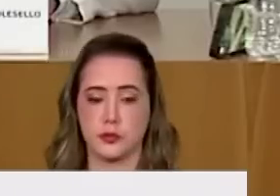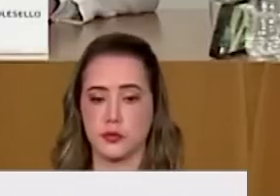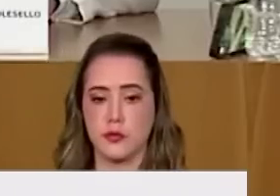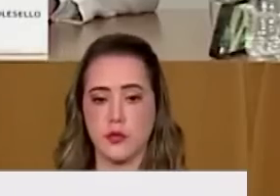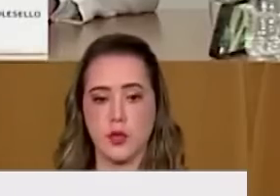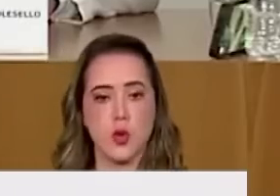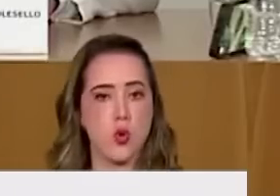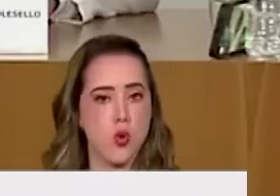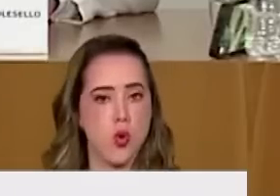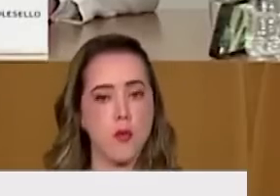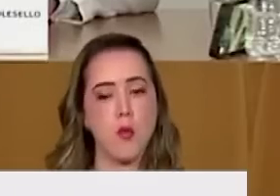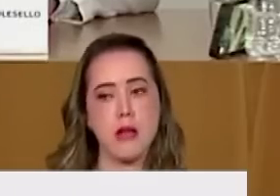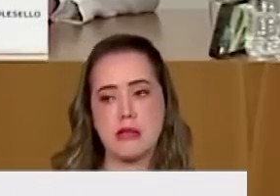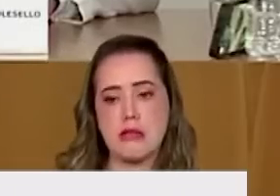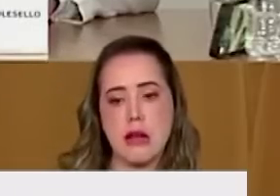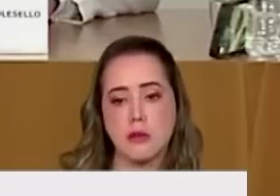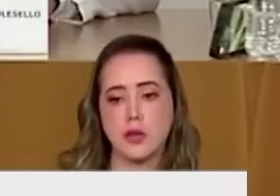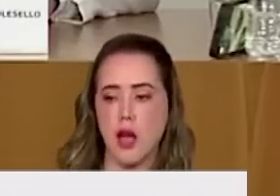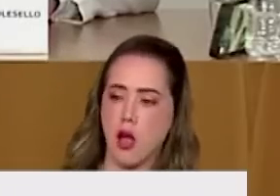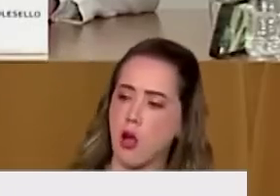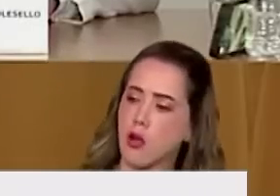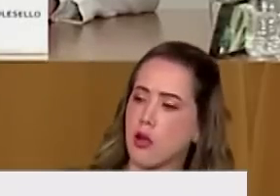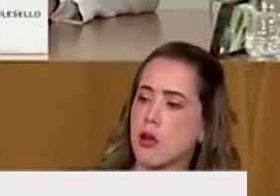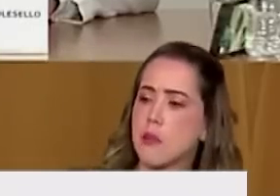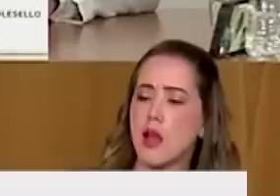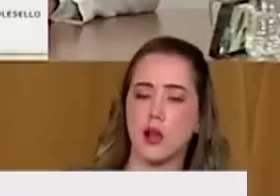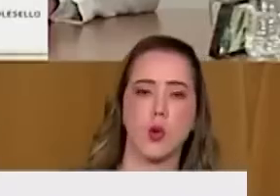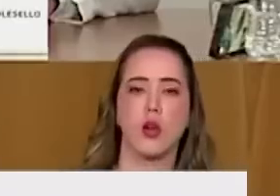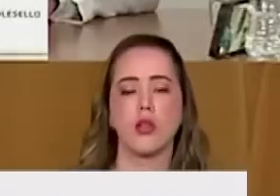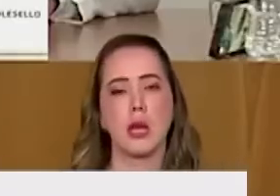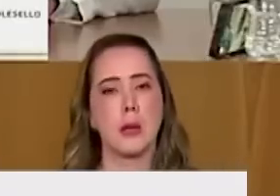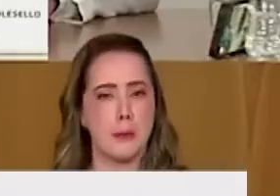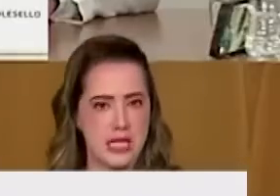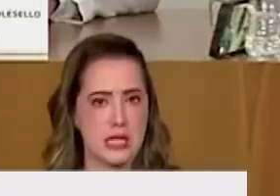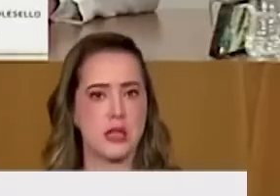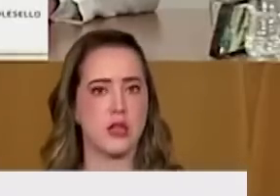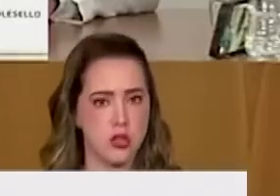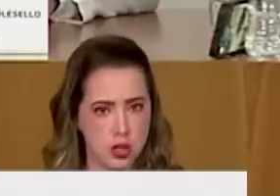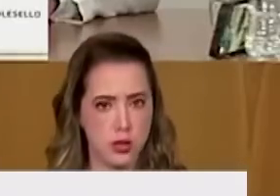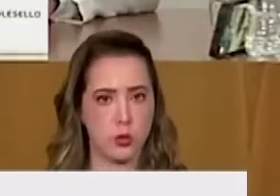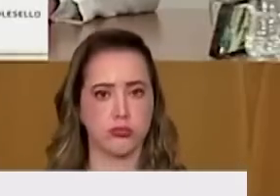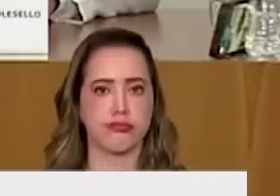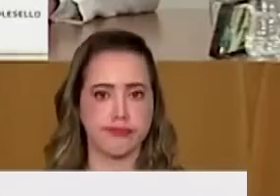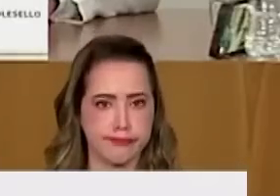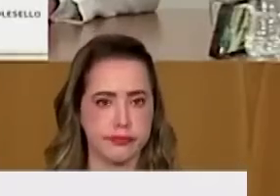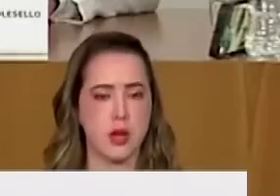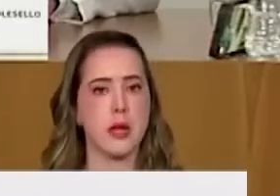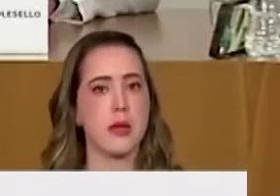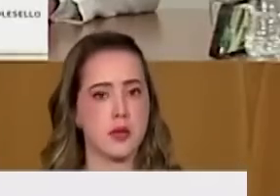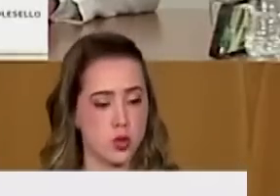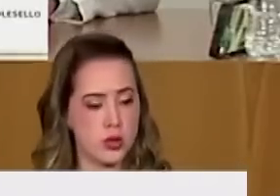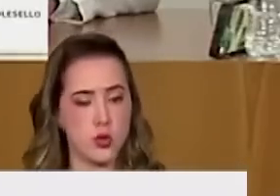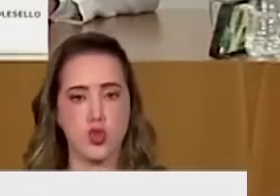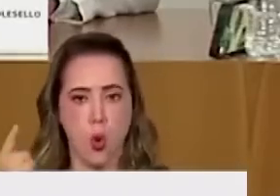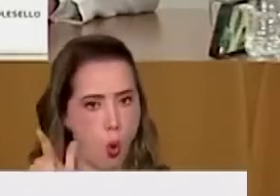dele começar a caminhar? Daqui a quanto tempo, quantas horas vai precisar de andador? E se ele fez outro procedimento além